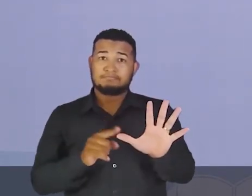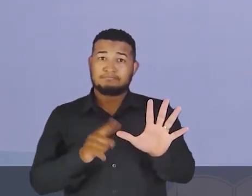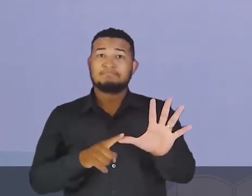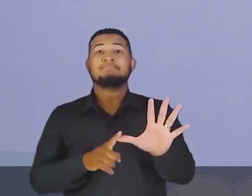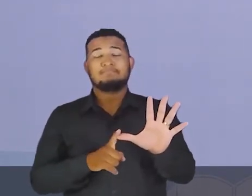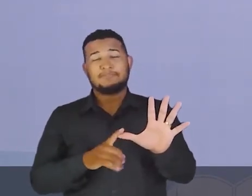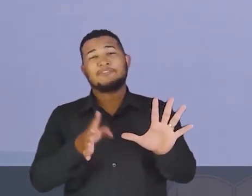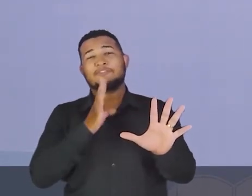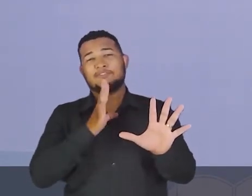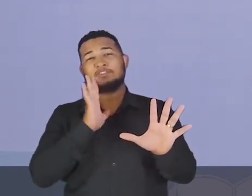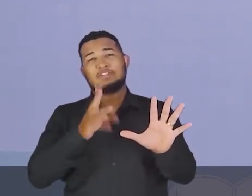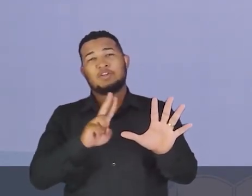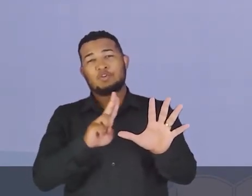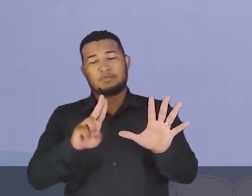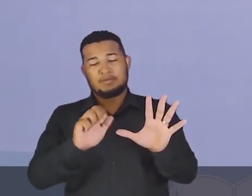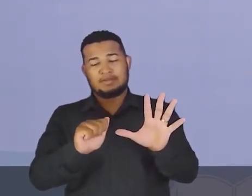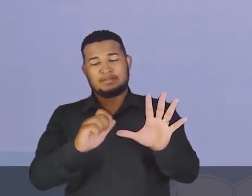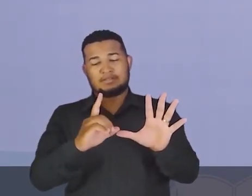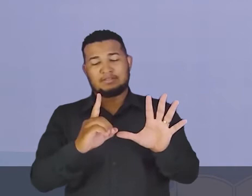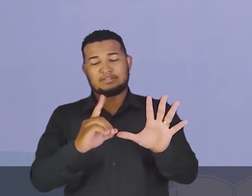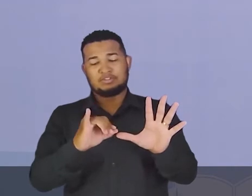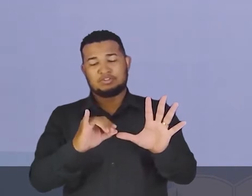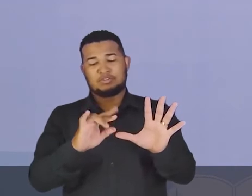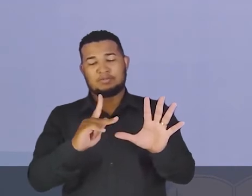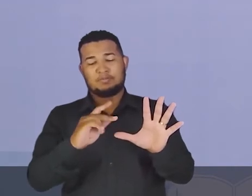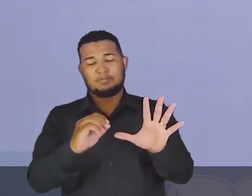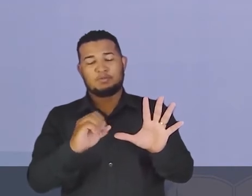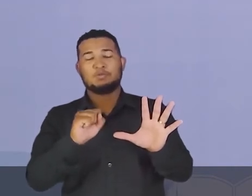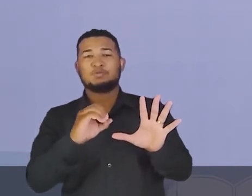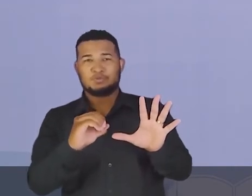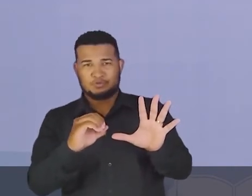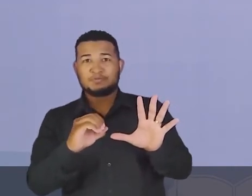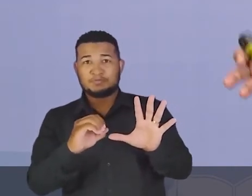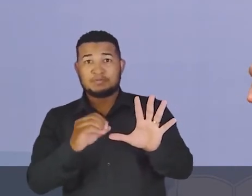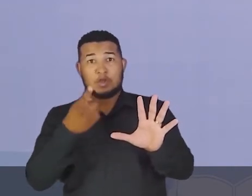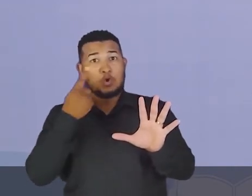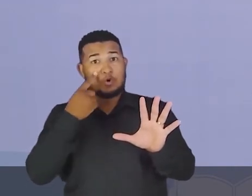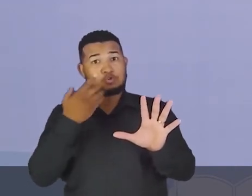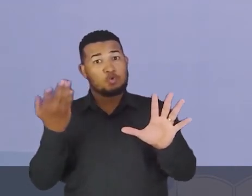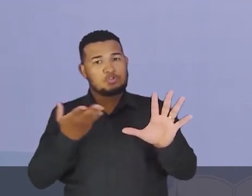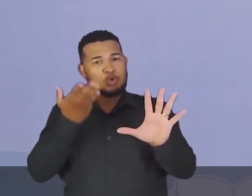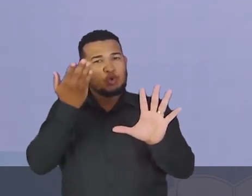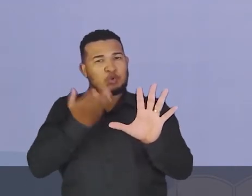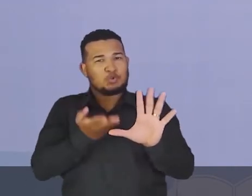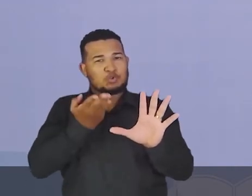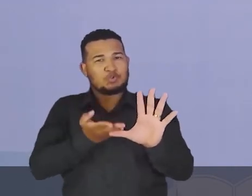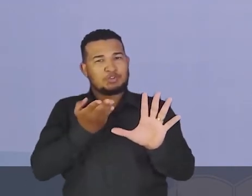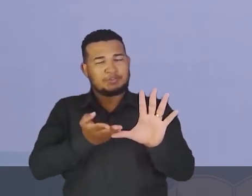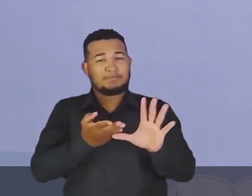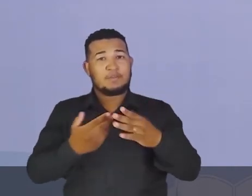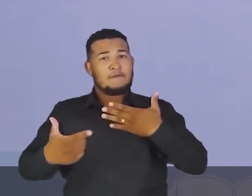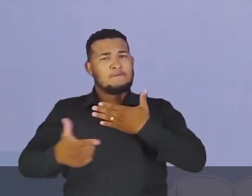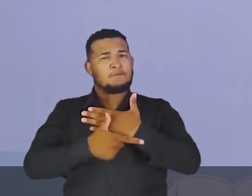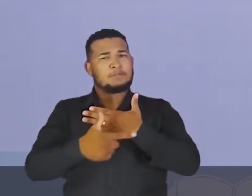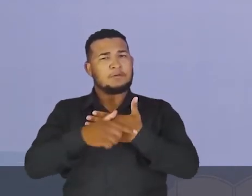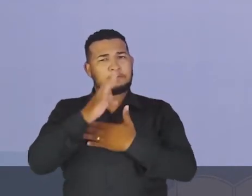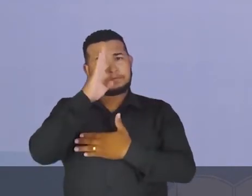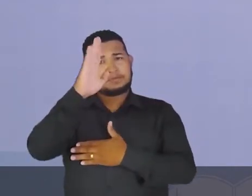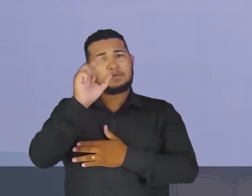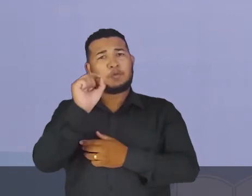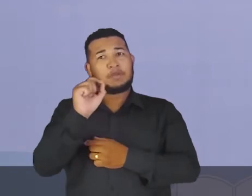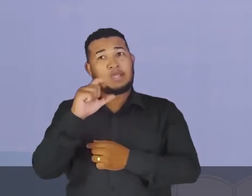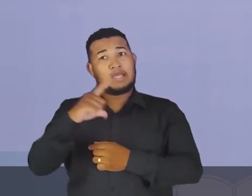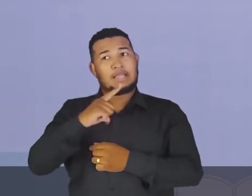essa classe de tecido que é conhecida como tecido conjuntivo adiposo, que a principal função, como eu falei para você,